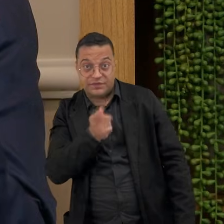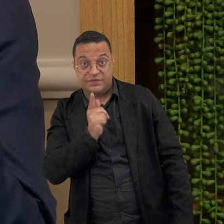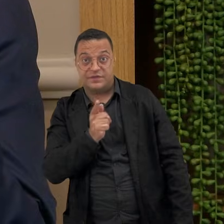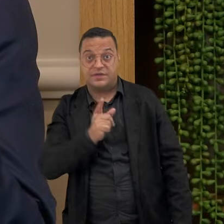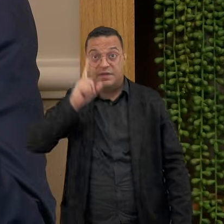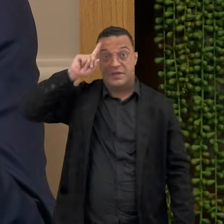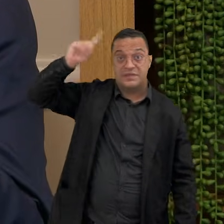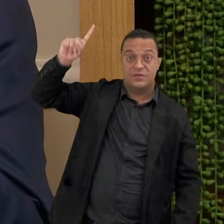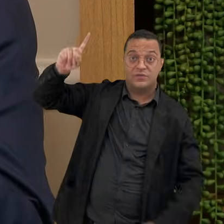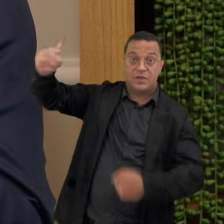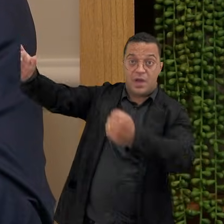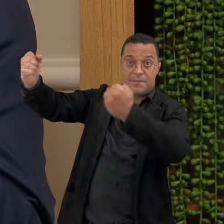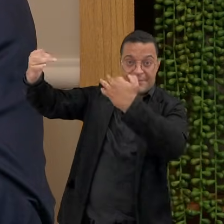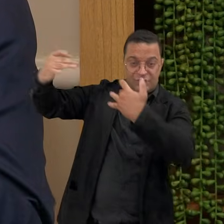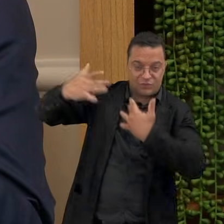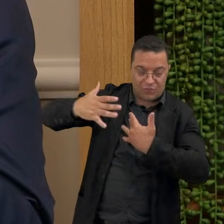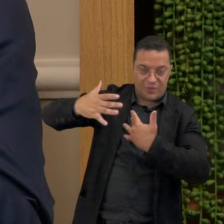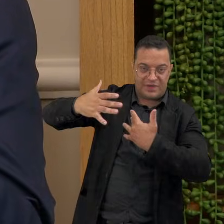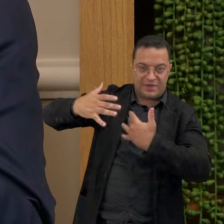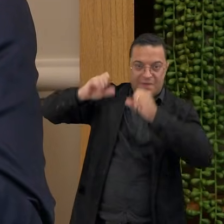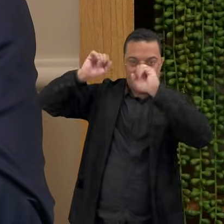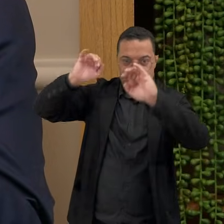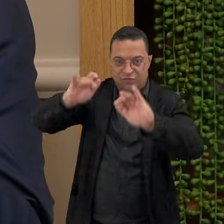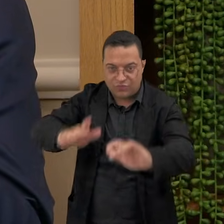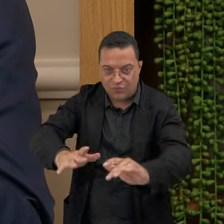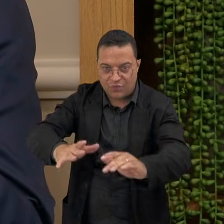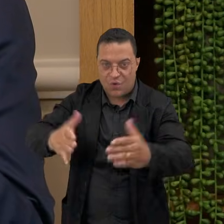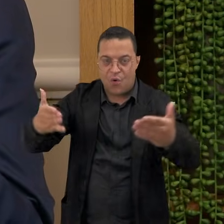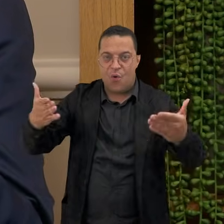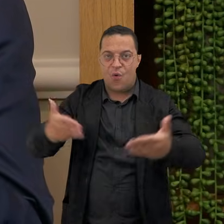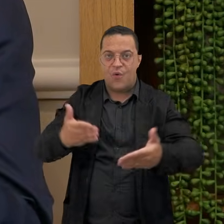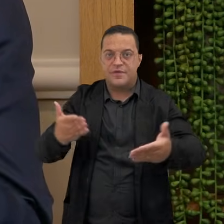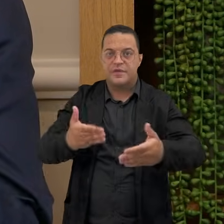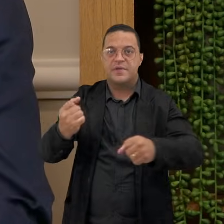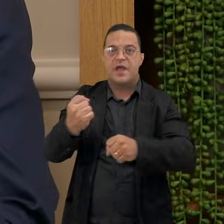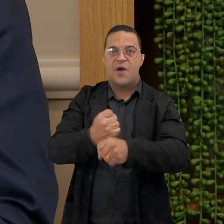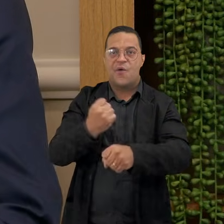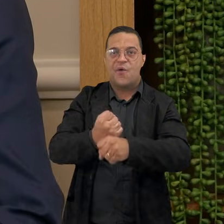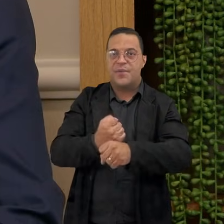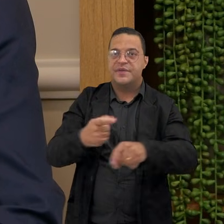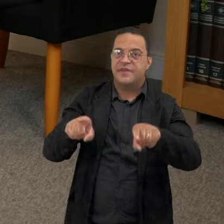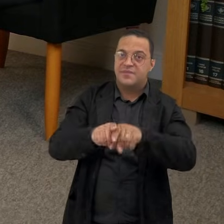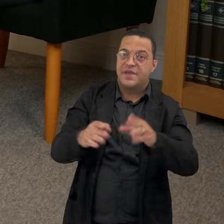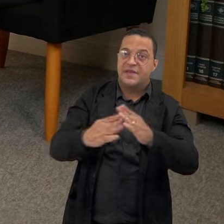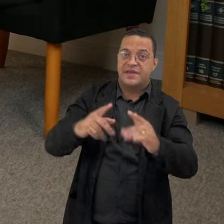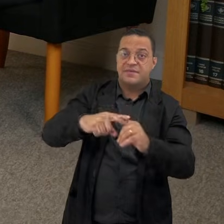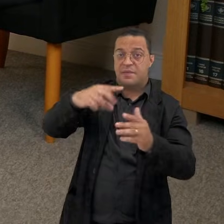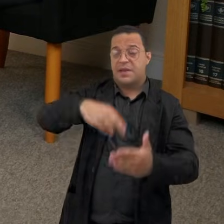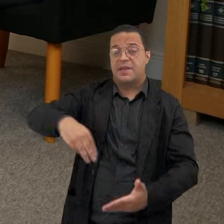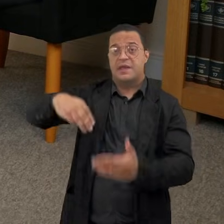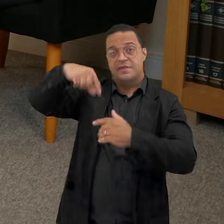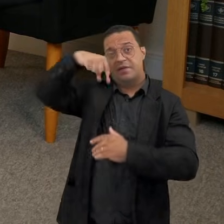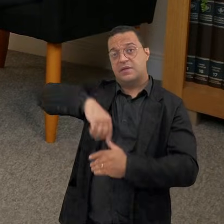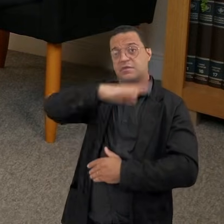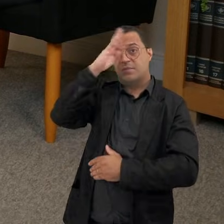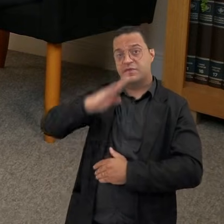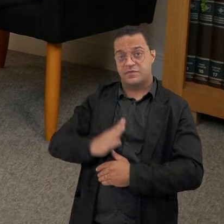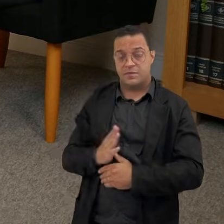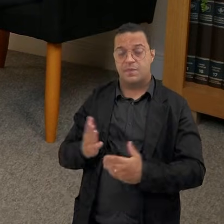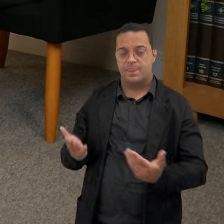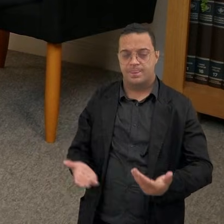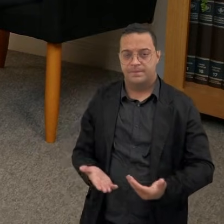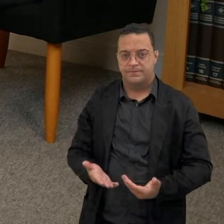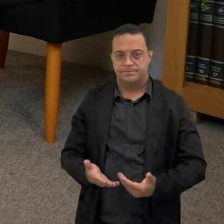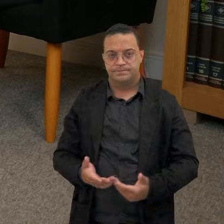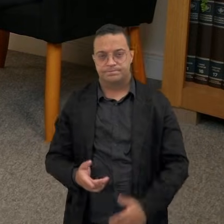Deus também certamente está nos abençoando a obra do Senhor aqui no Brasil. Sim. E, inclusive lá em Israel tem